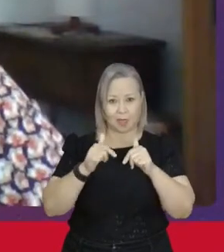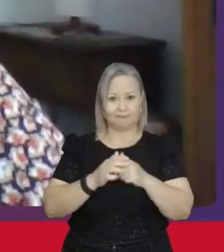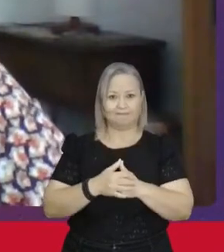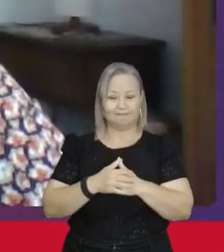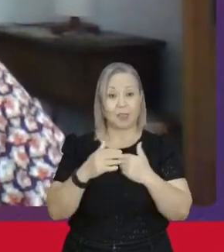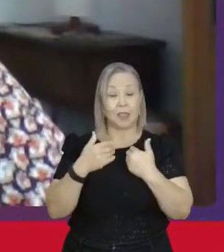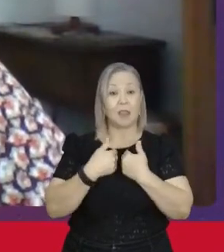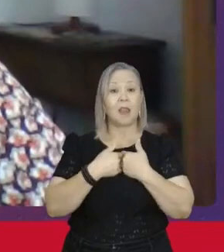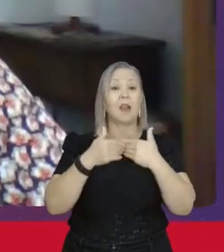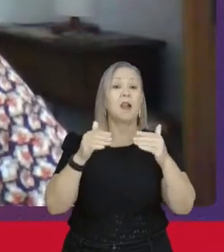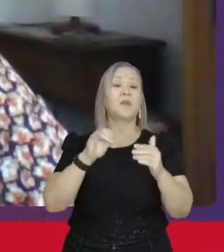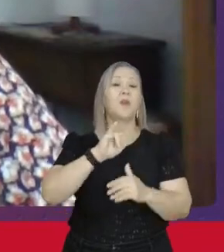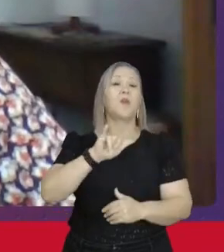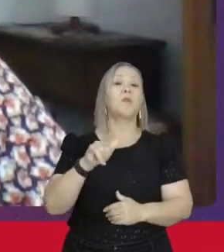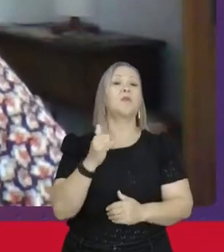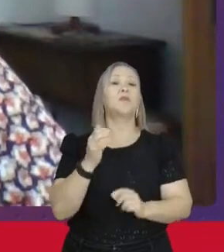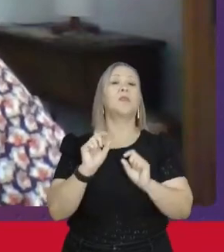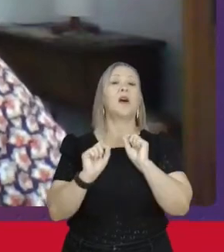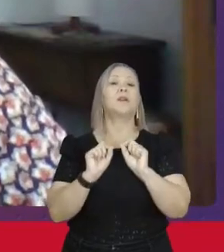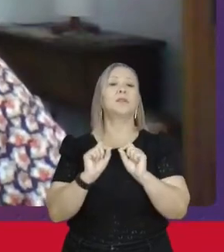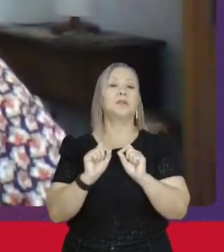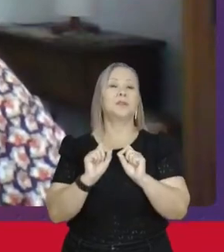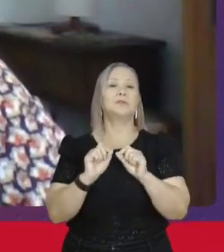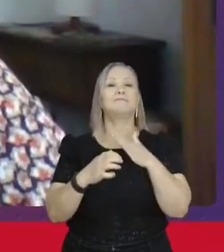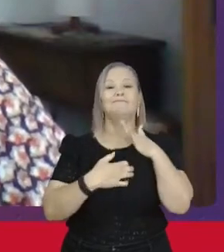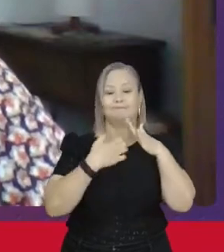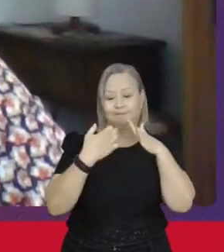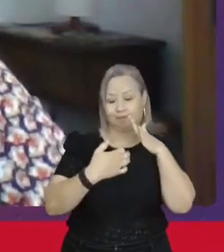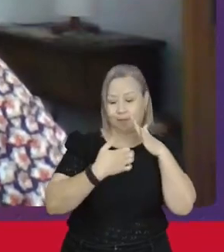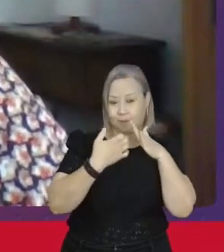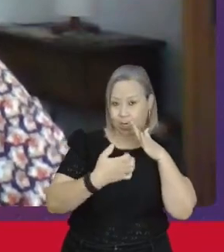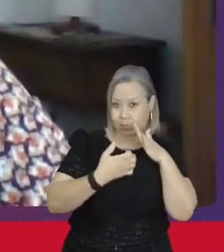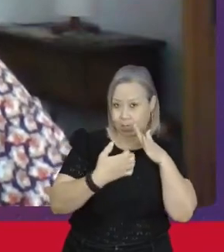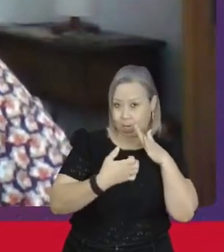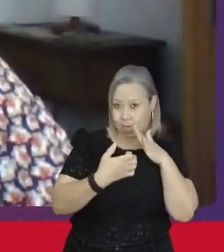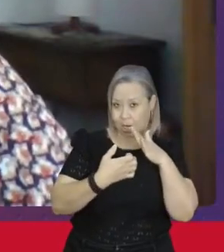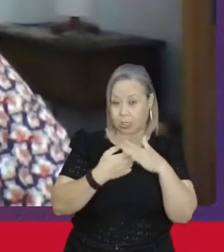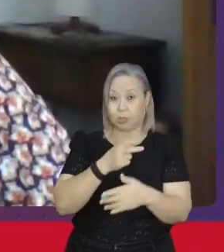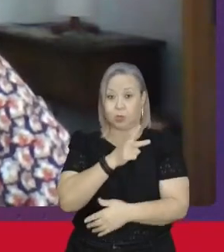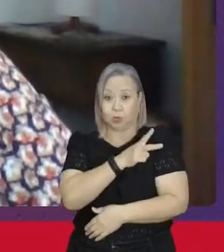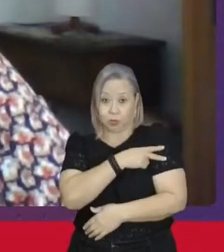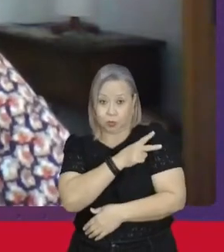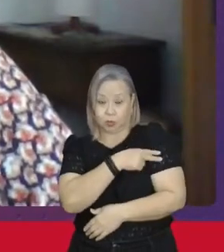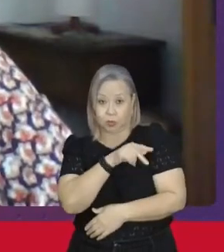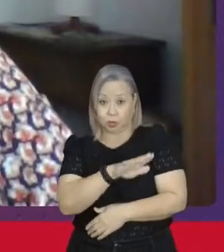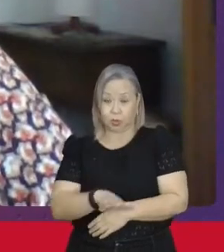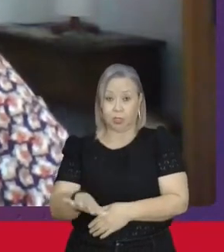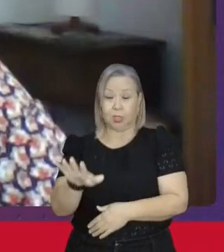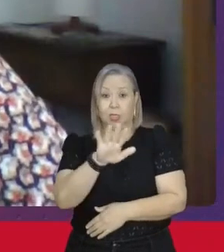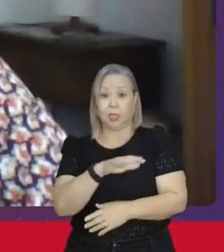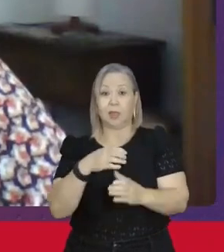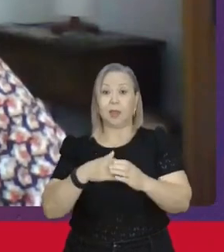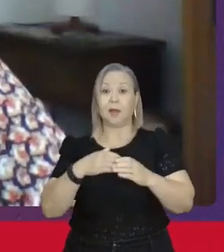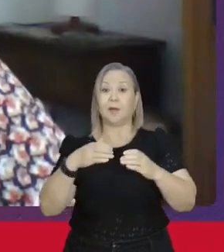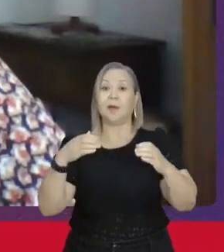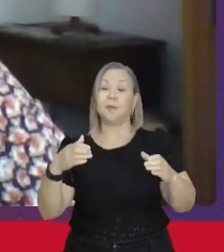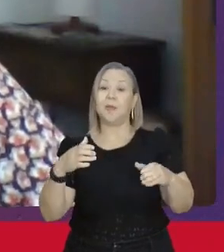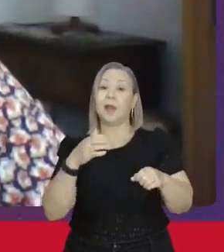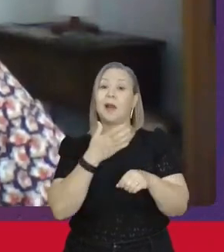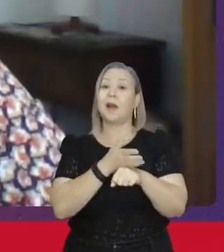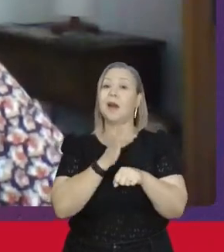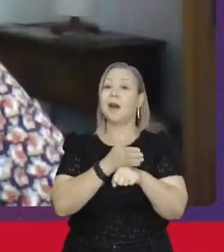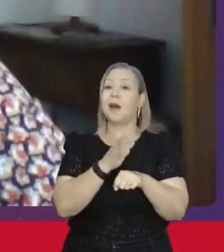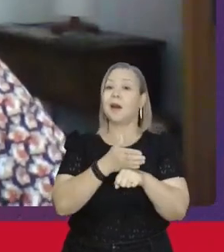abriu oportunidade para as empresas, para os empregadores, ampliarem as